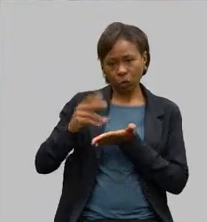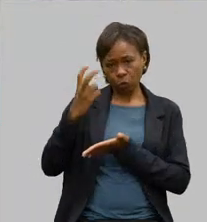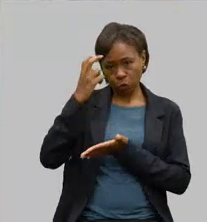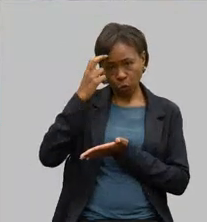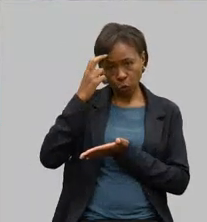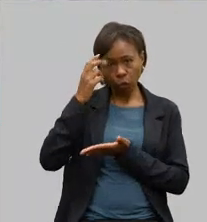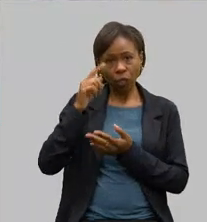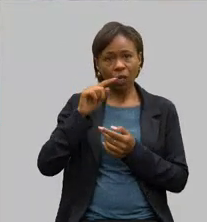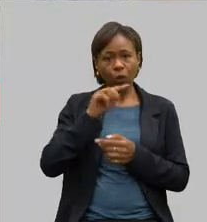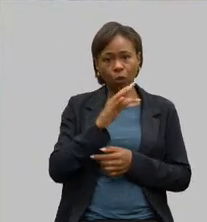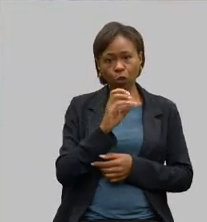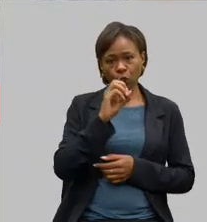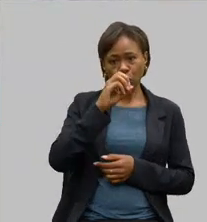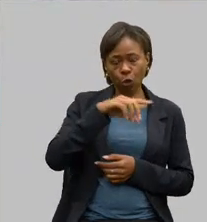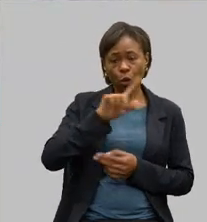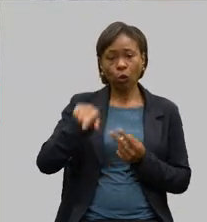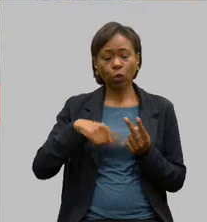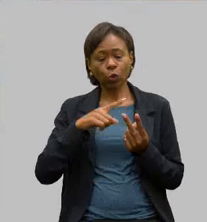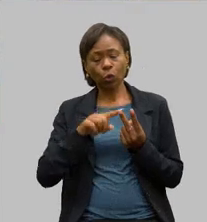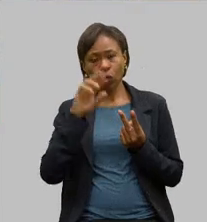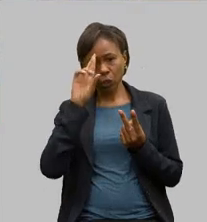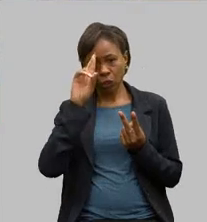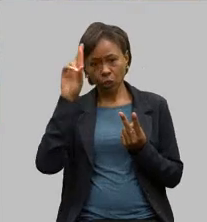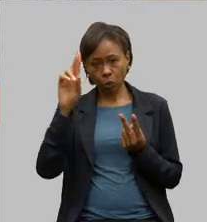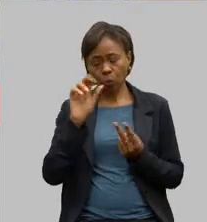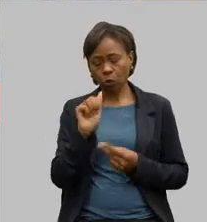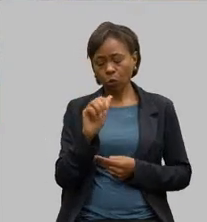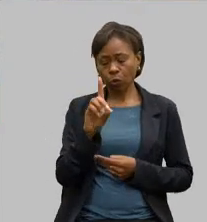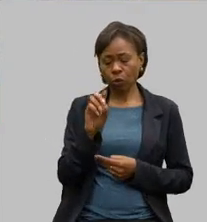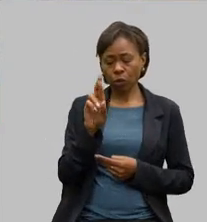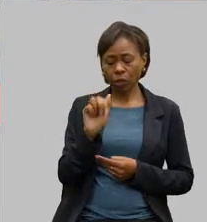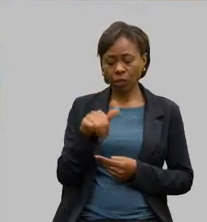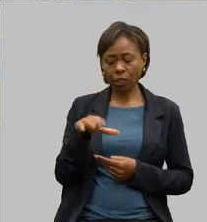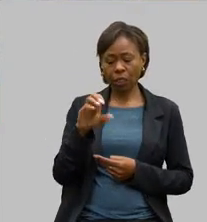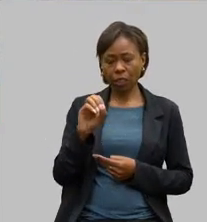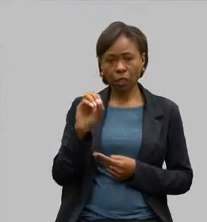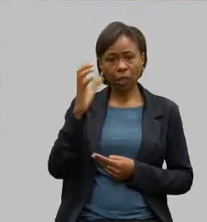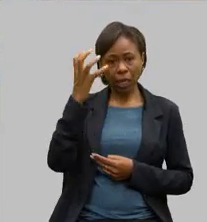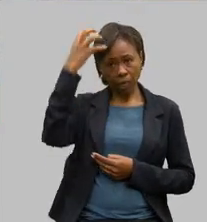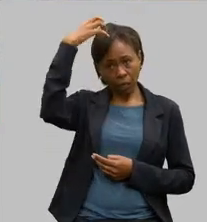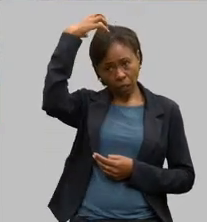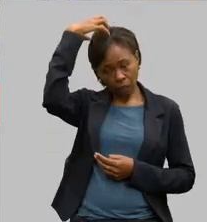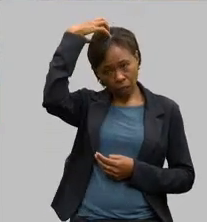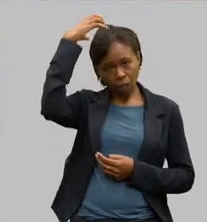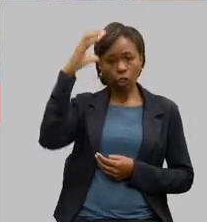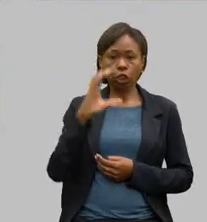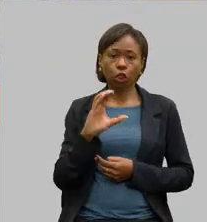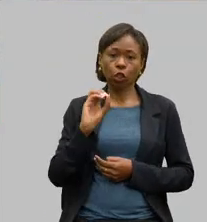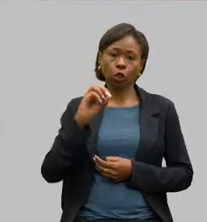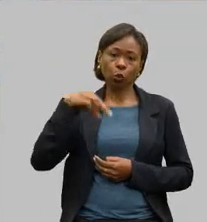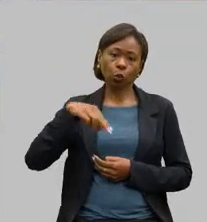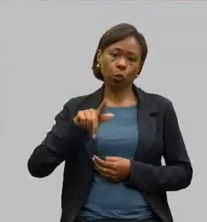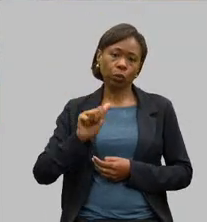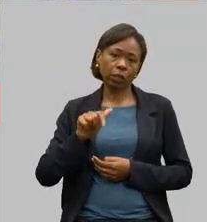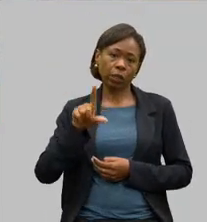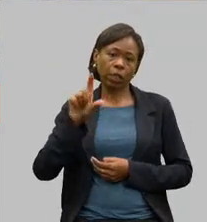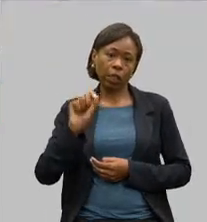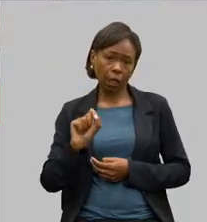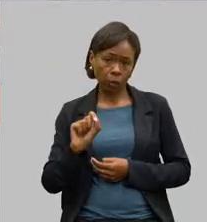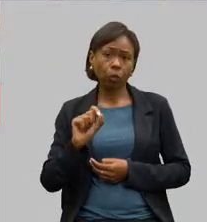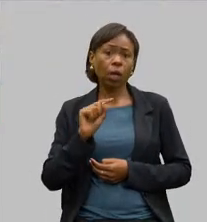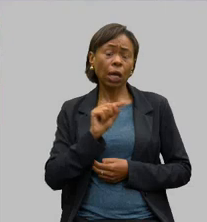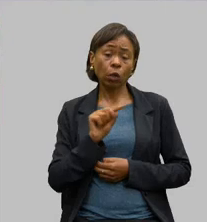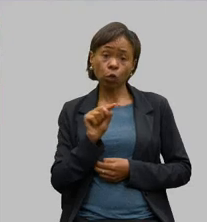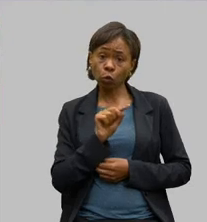o diretor hoje de patrimônio material que é o Adriano que é rei de Congado eh também eh então eles estão cuidando da afr